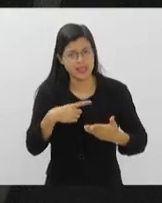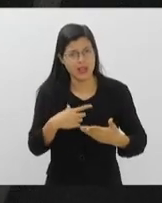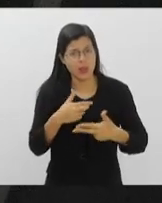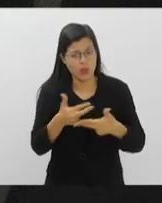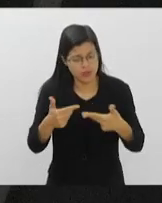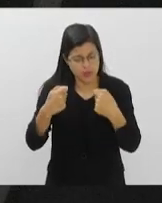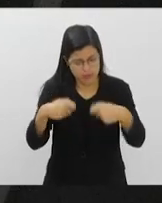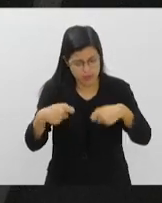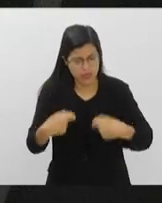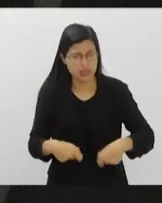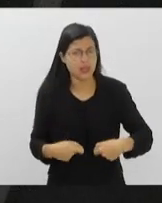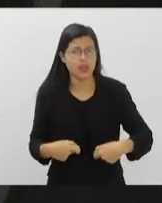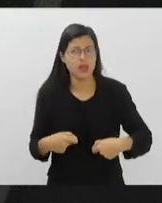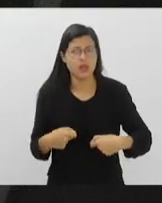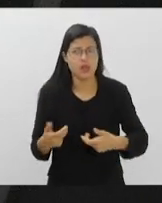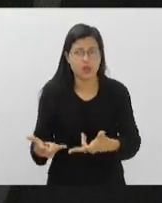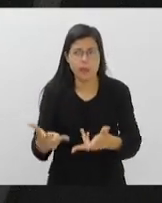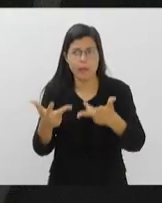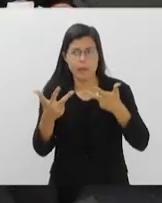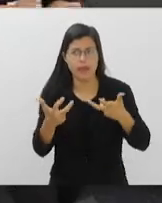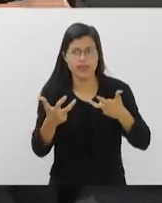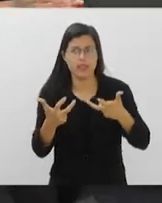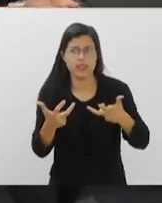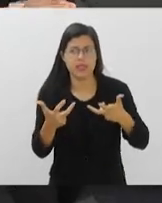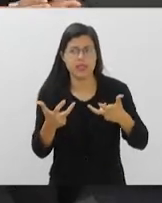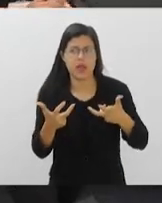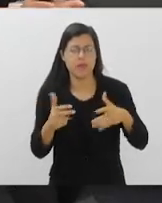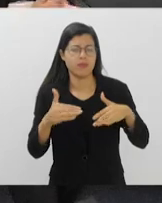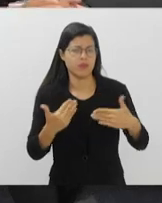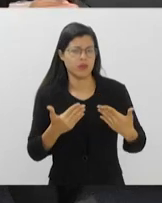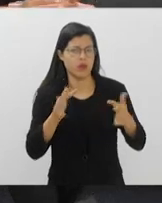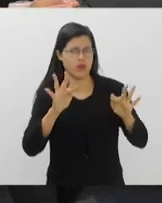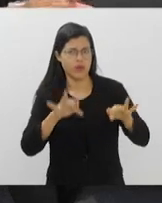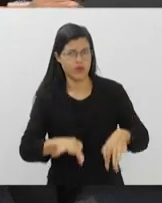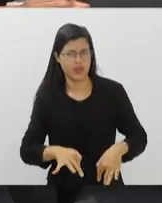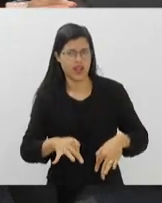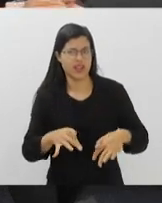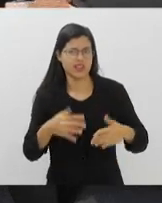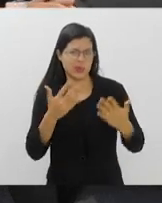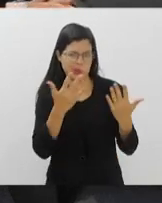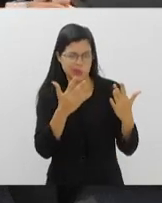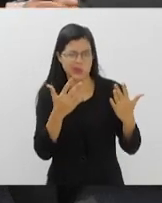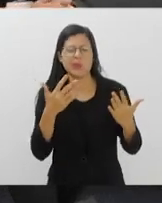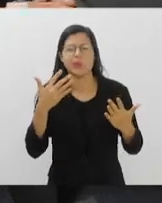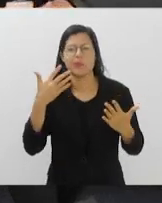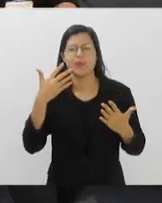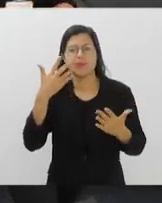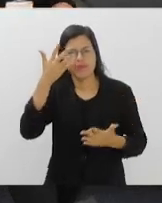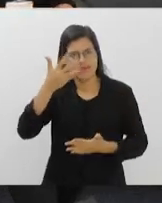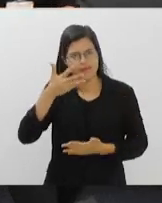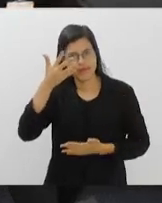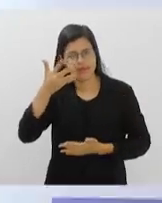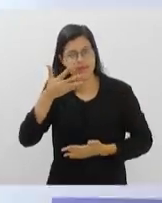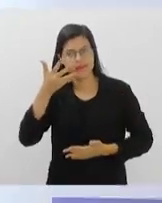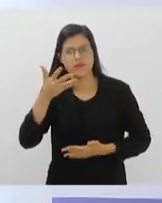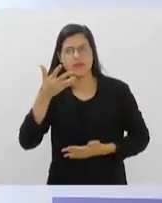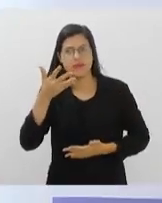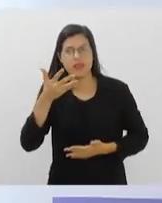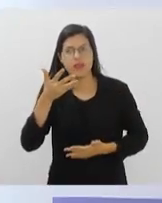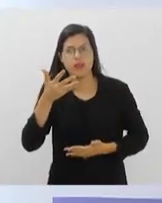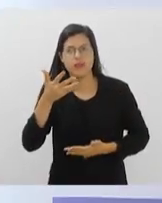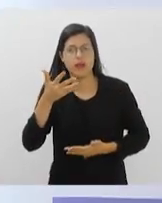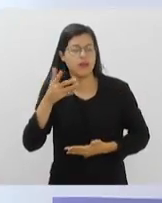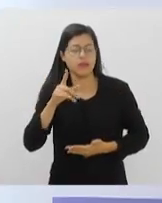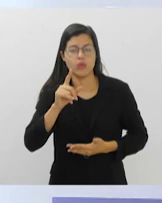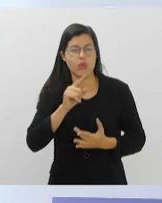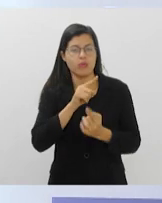olhos então eu eu eu encerro aqui a minha fala eu encerro a minha fala no sentido